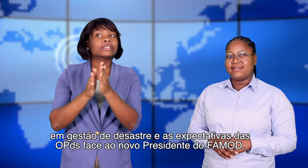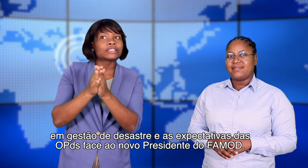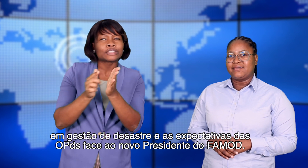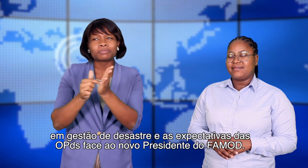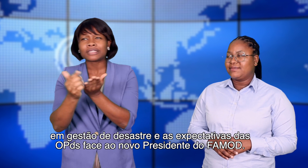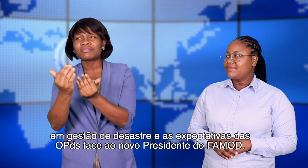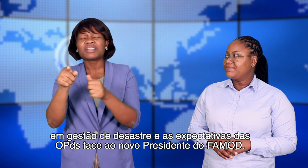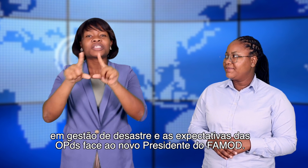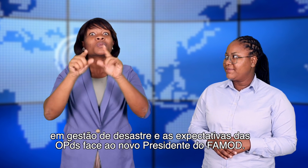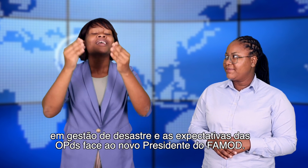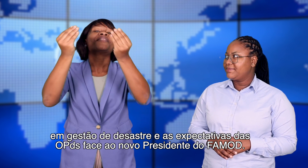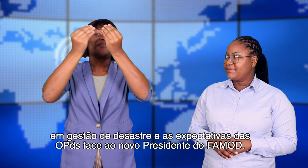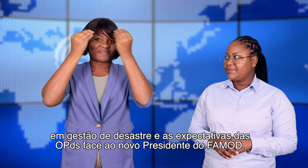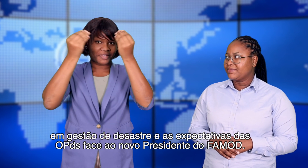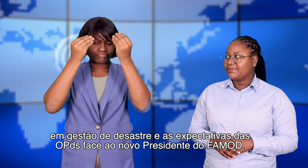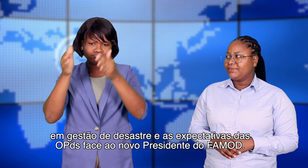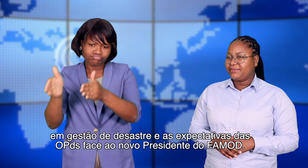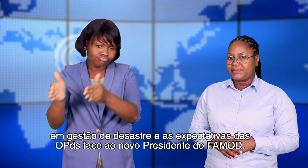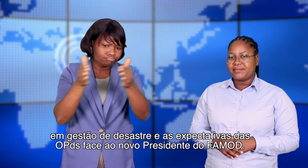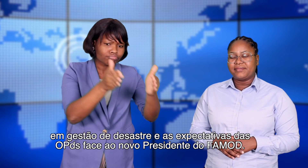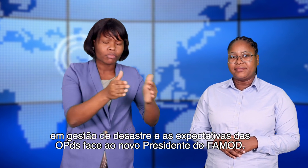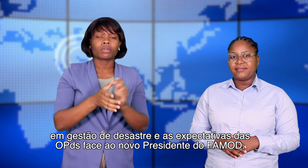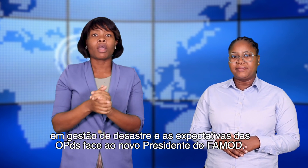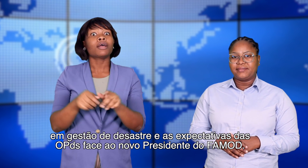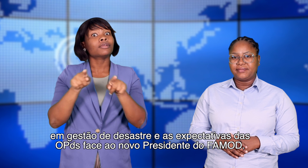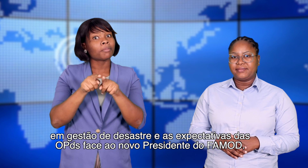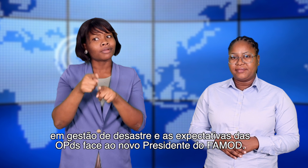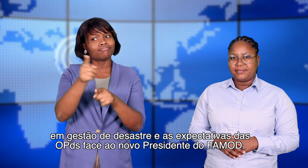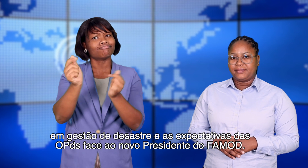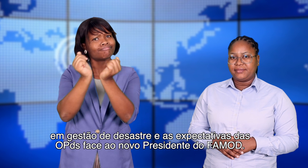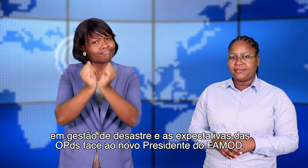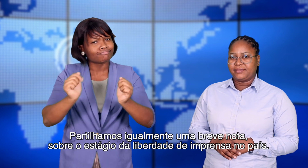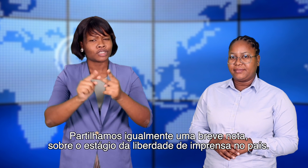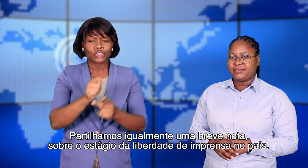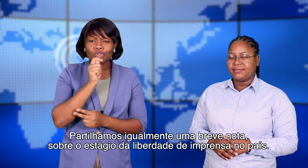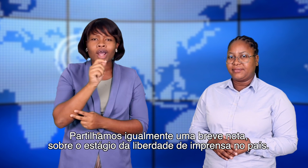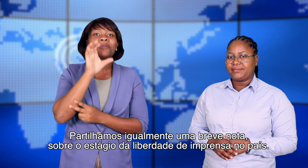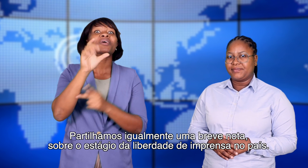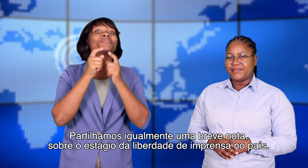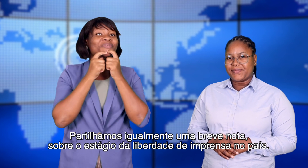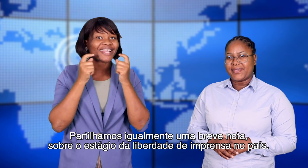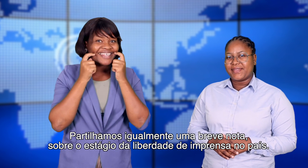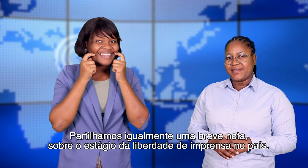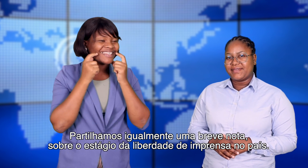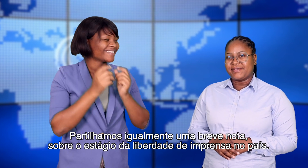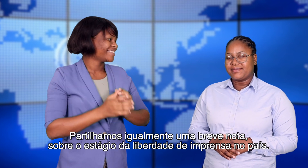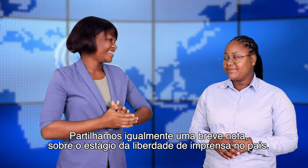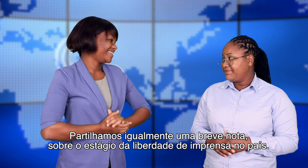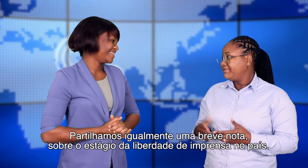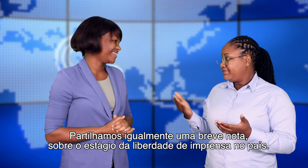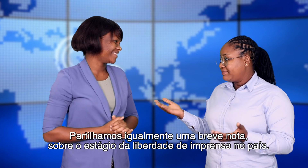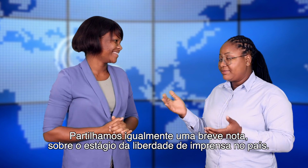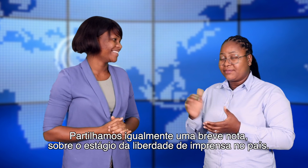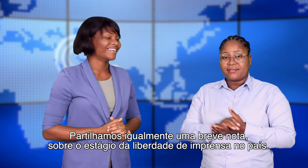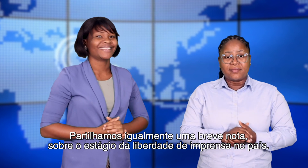das OPDs face ao novo presidente da FAMOD. Partilhamos igualmente uma breve nota sobre o estágio da